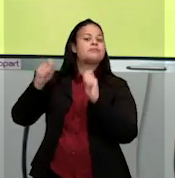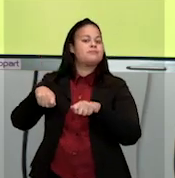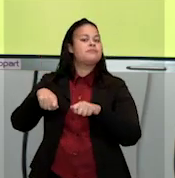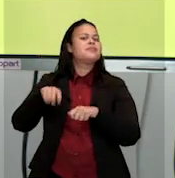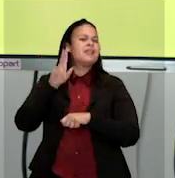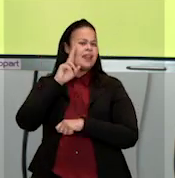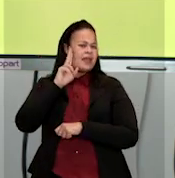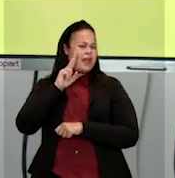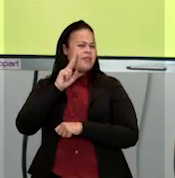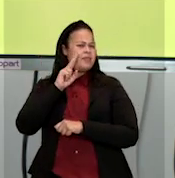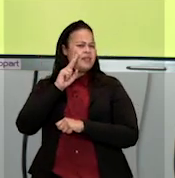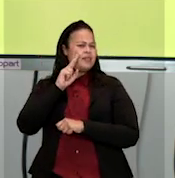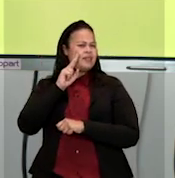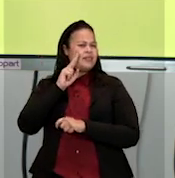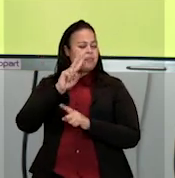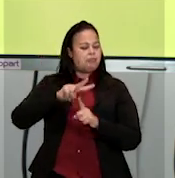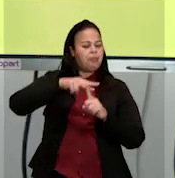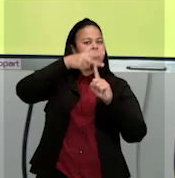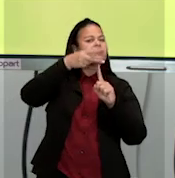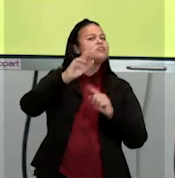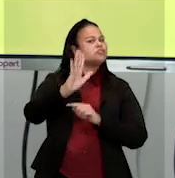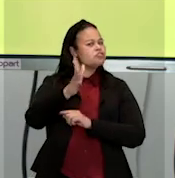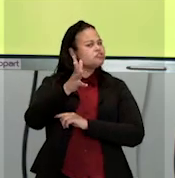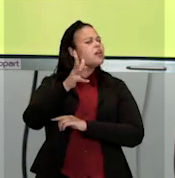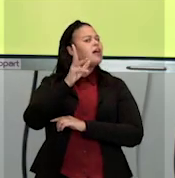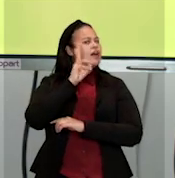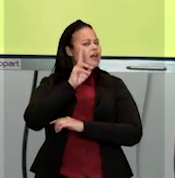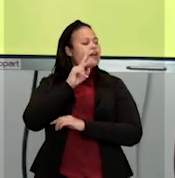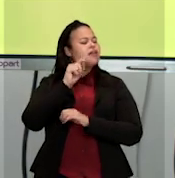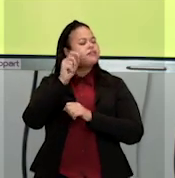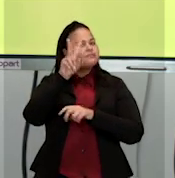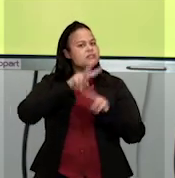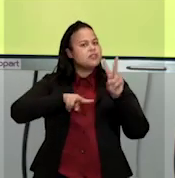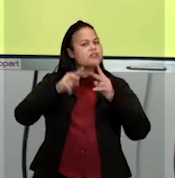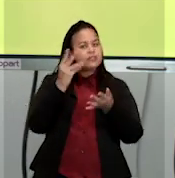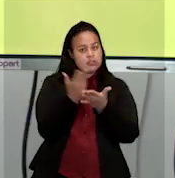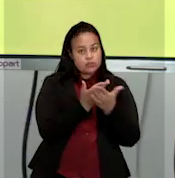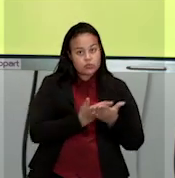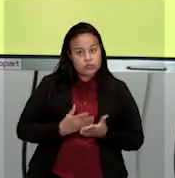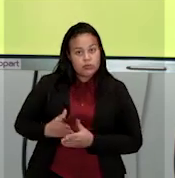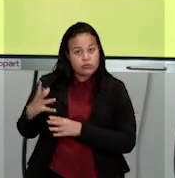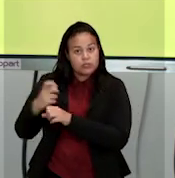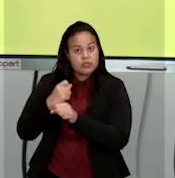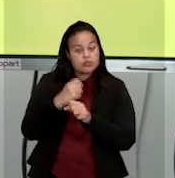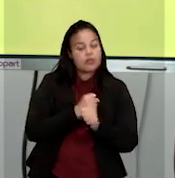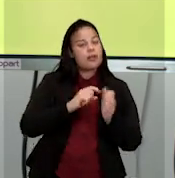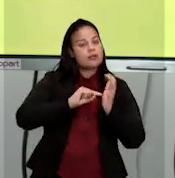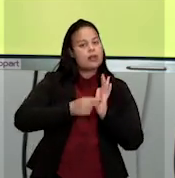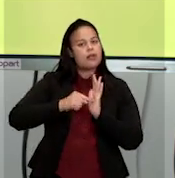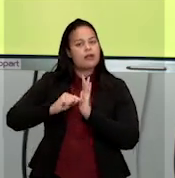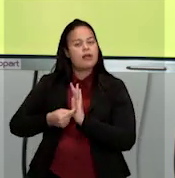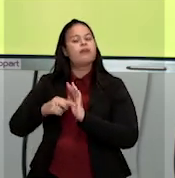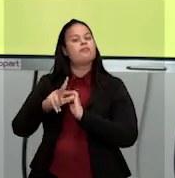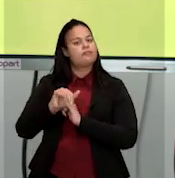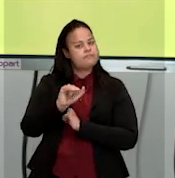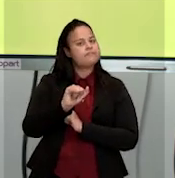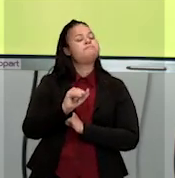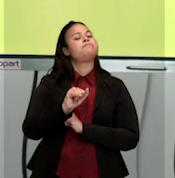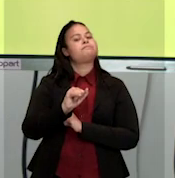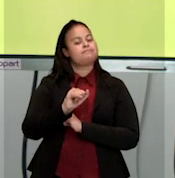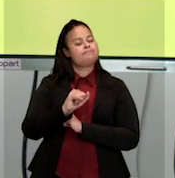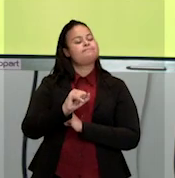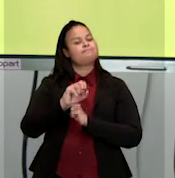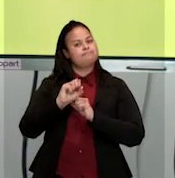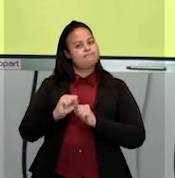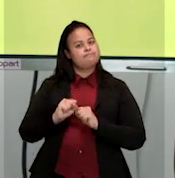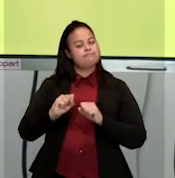lá na potenciação. Então, eu posso somar aqui os expoentes, então por isso que eu multiplicando, eu posso também dizer